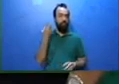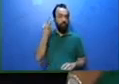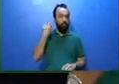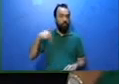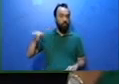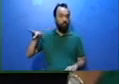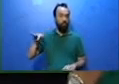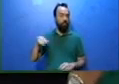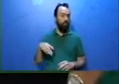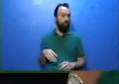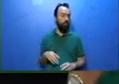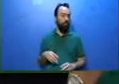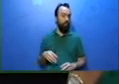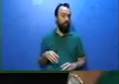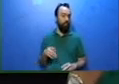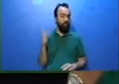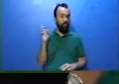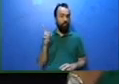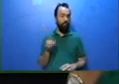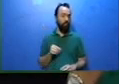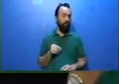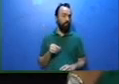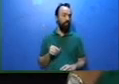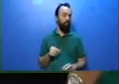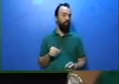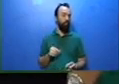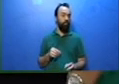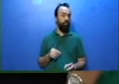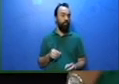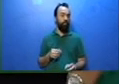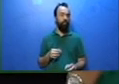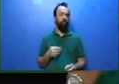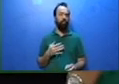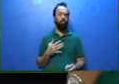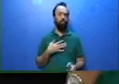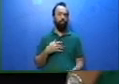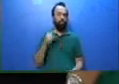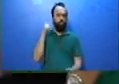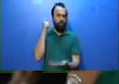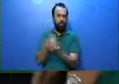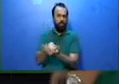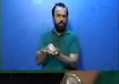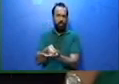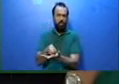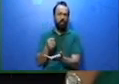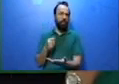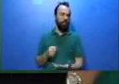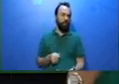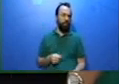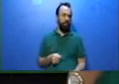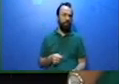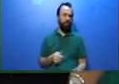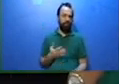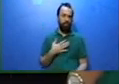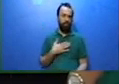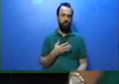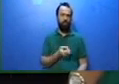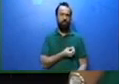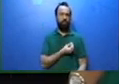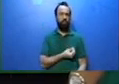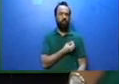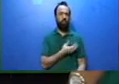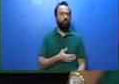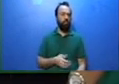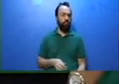Pessoal, a fala de quem, ó? Da Magali. Eu tomei uma importante decisão na minha vida.